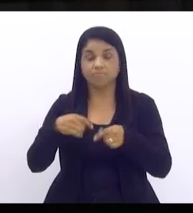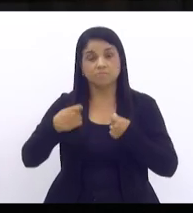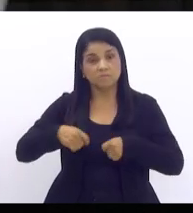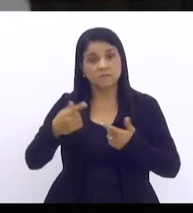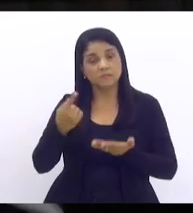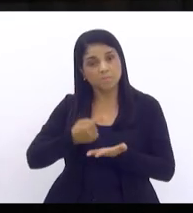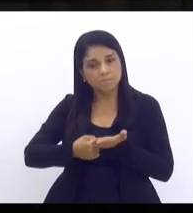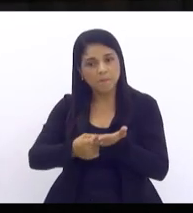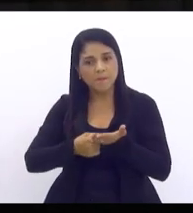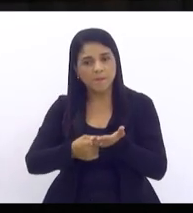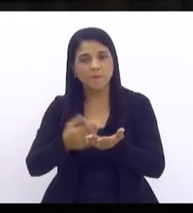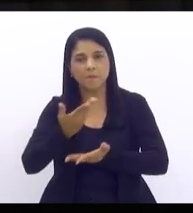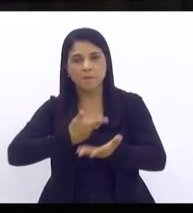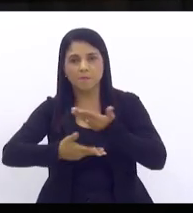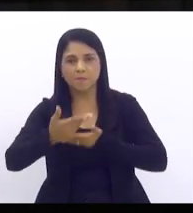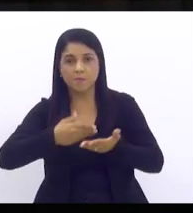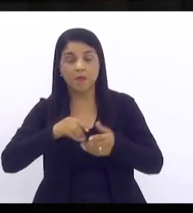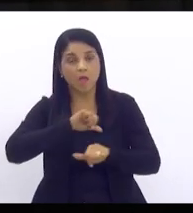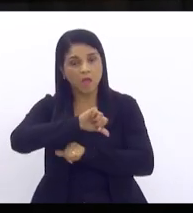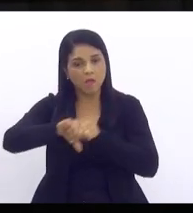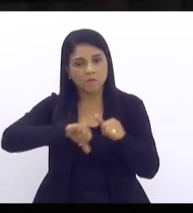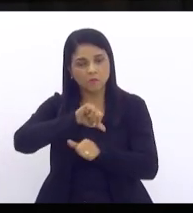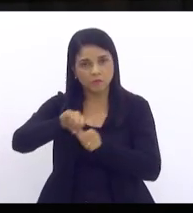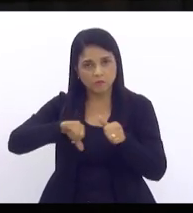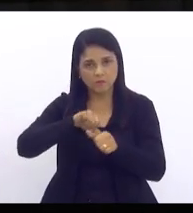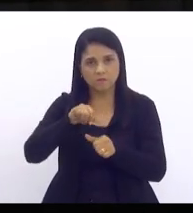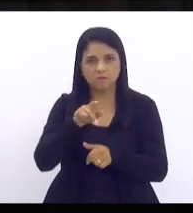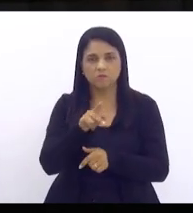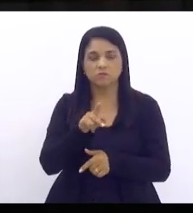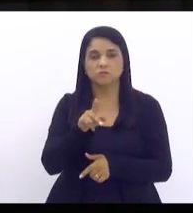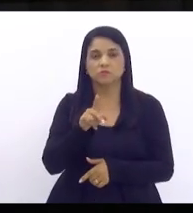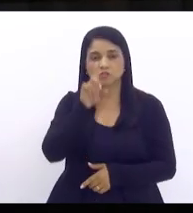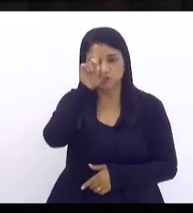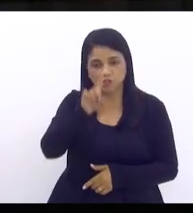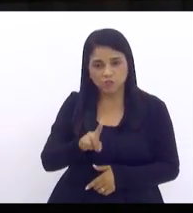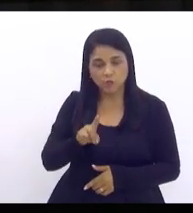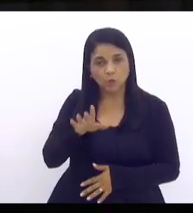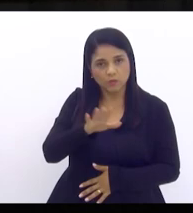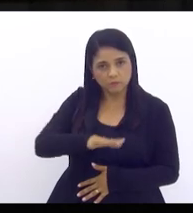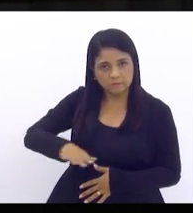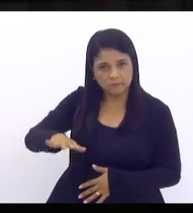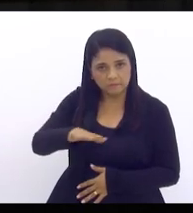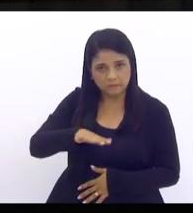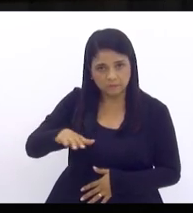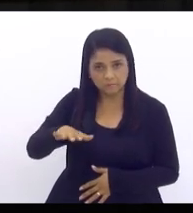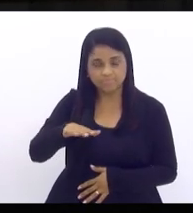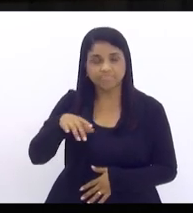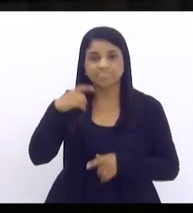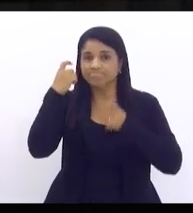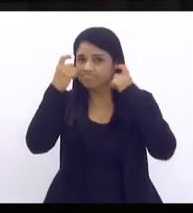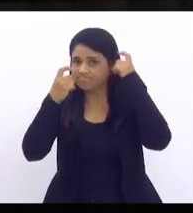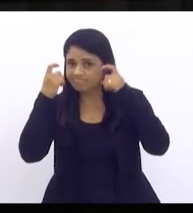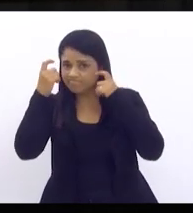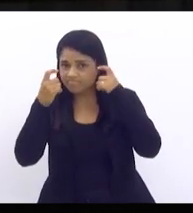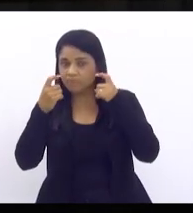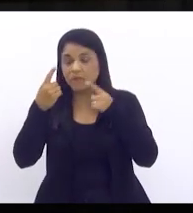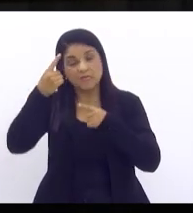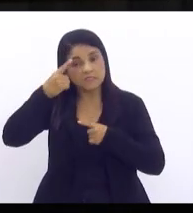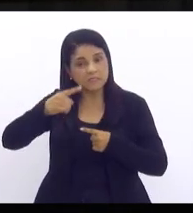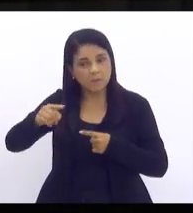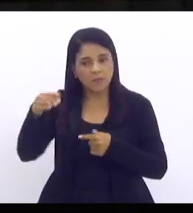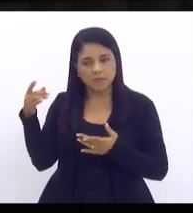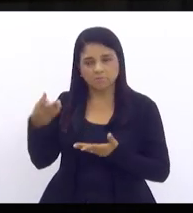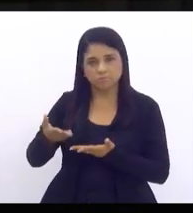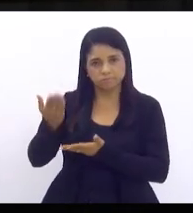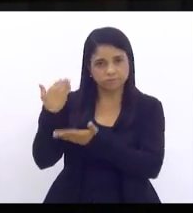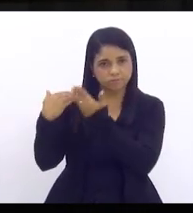entanto, as mudanças recentes nos diretores regionais causam preocupação. Na última semana,